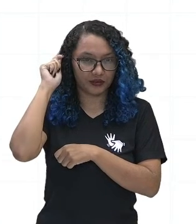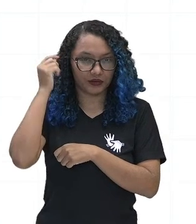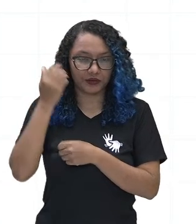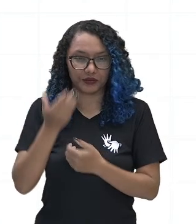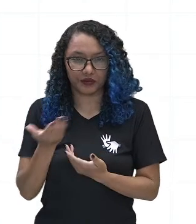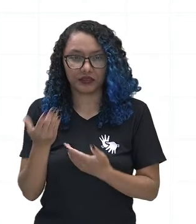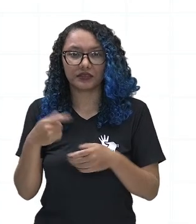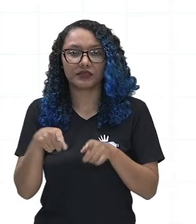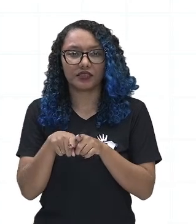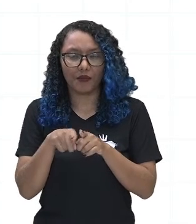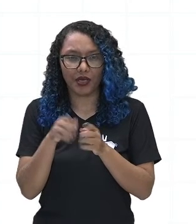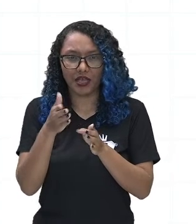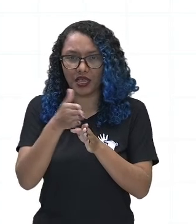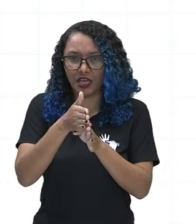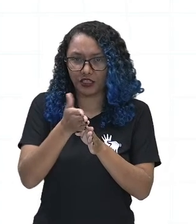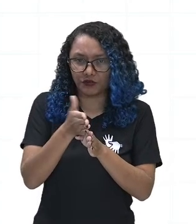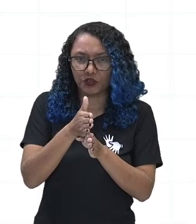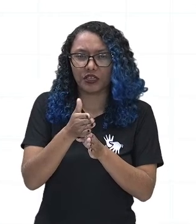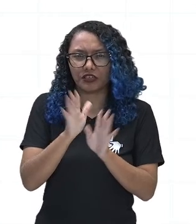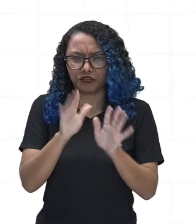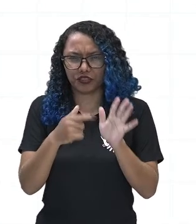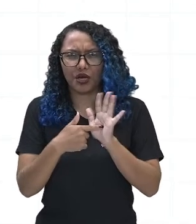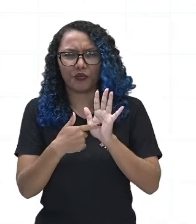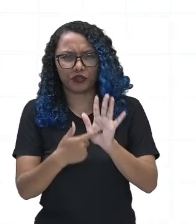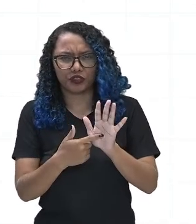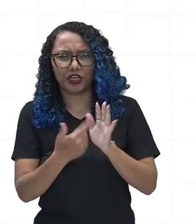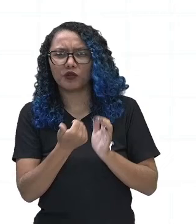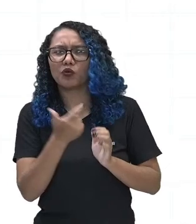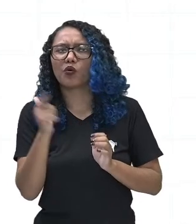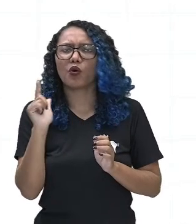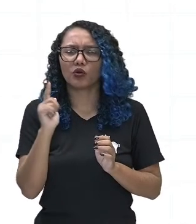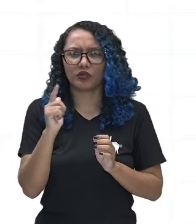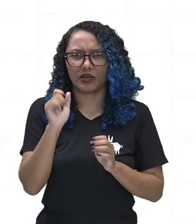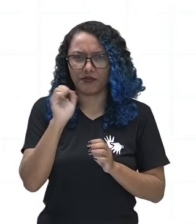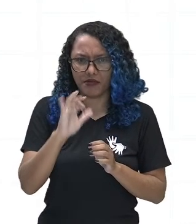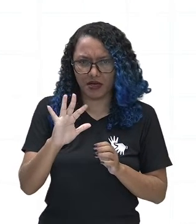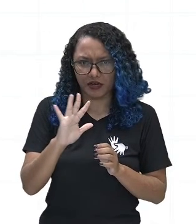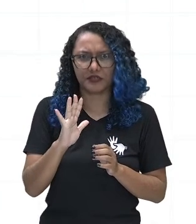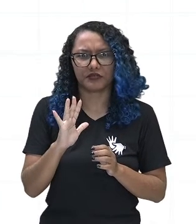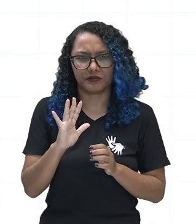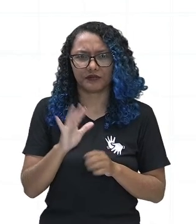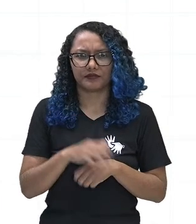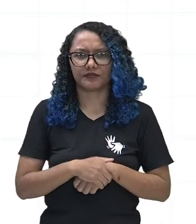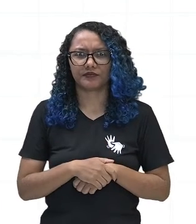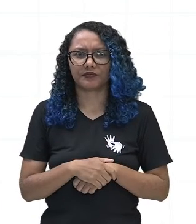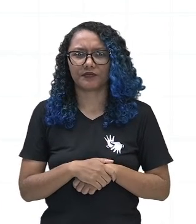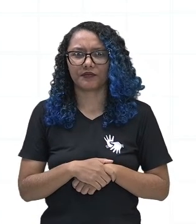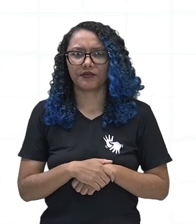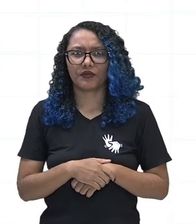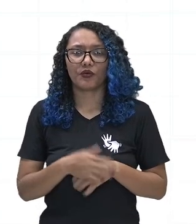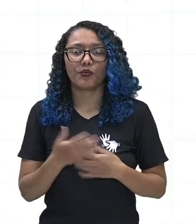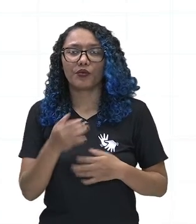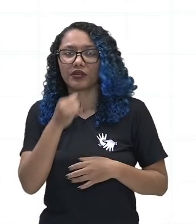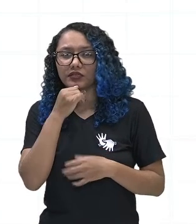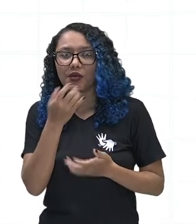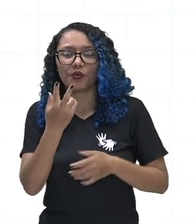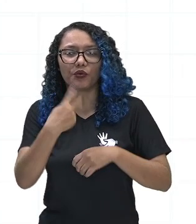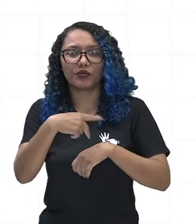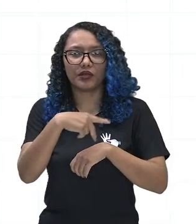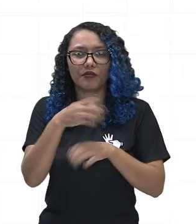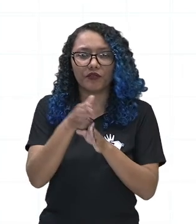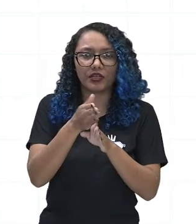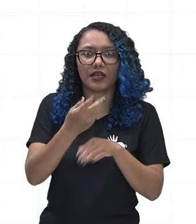e as fronteiras que a gente viu ali no mapa anteriormente, que no caso aí, com o país aí da Colômbia,